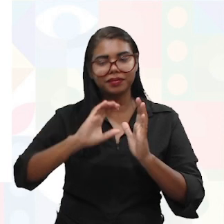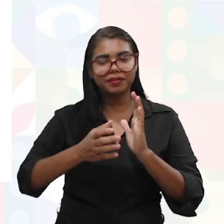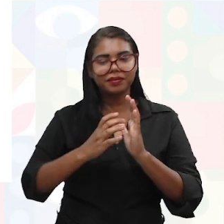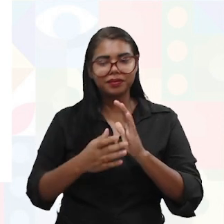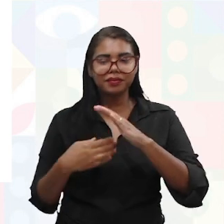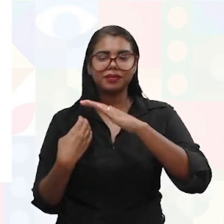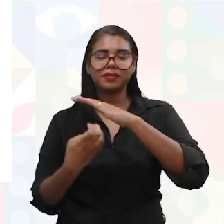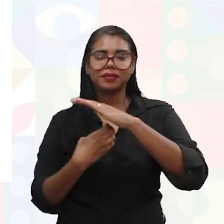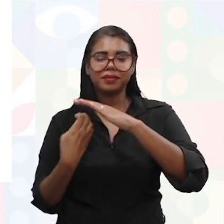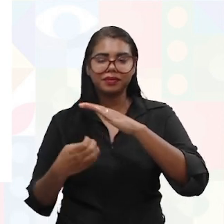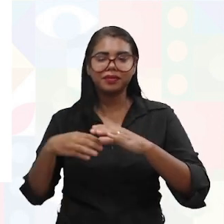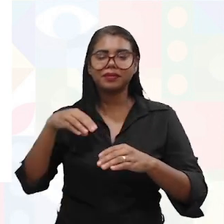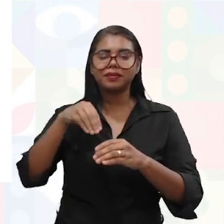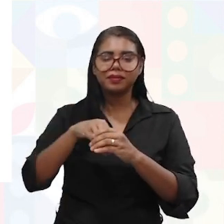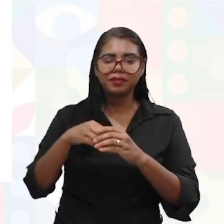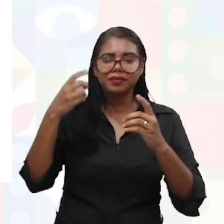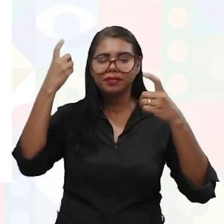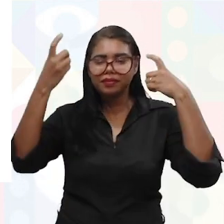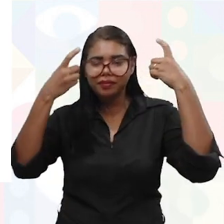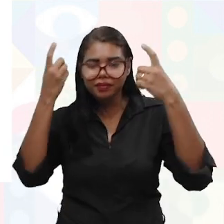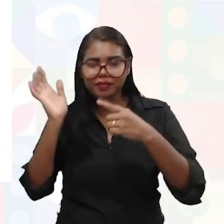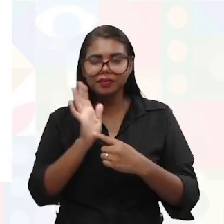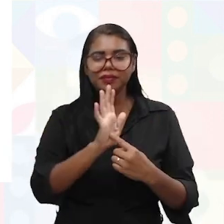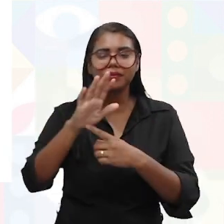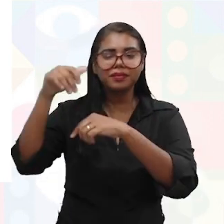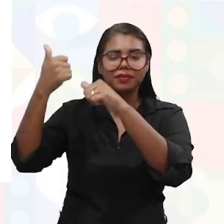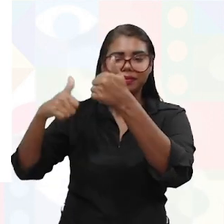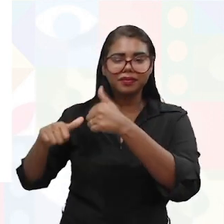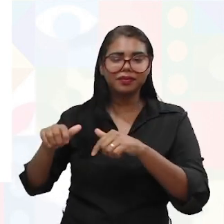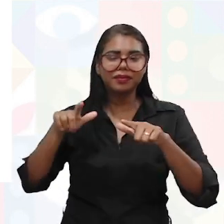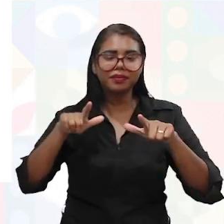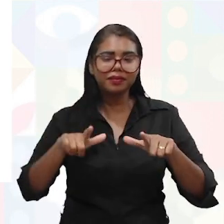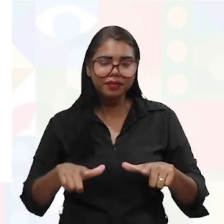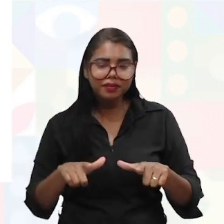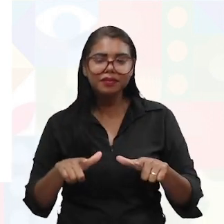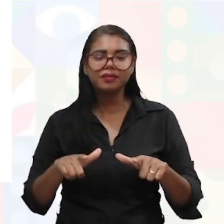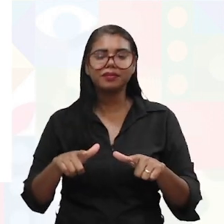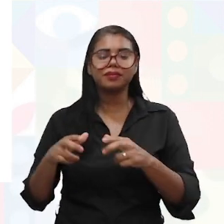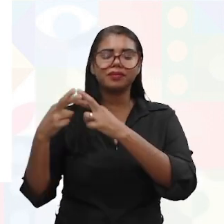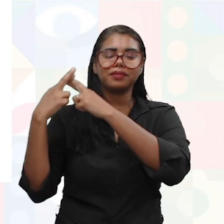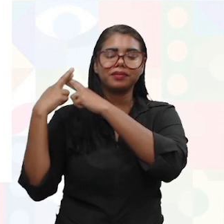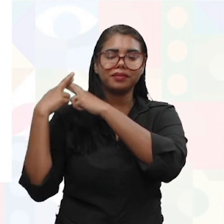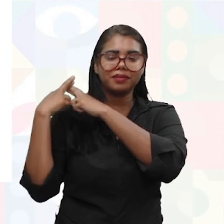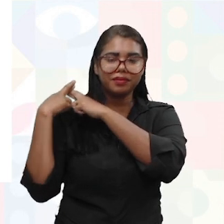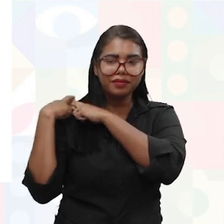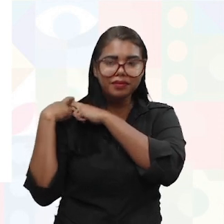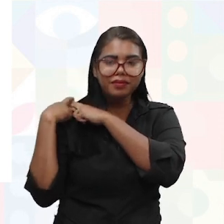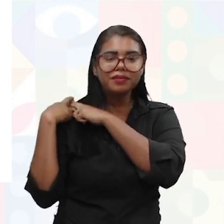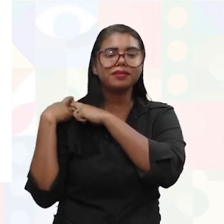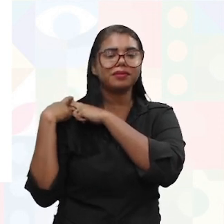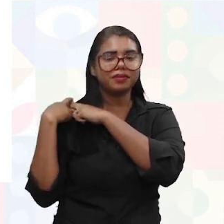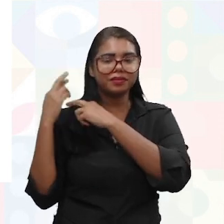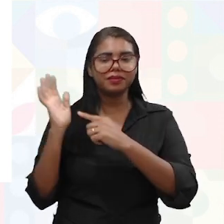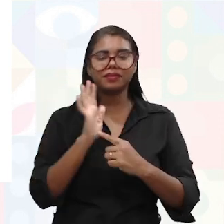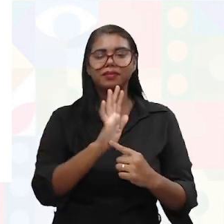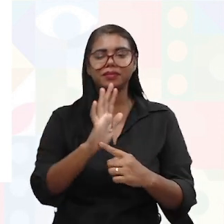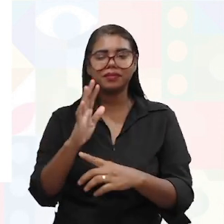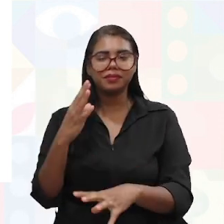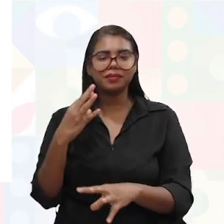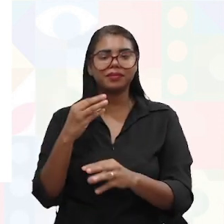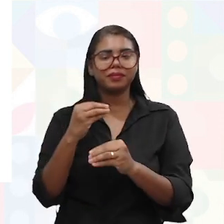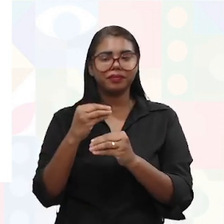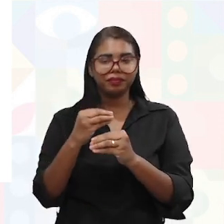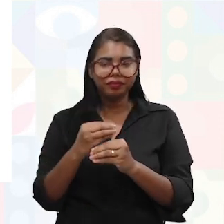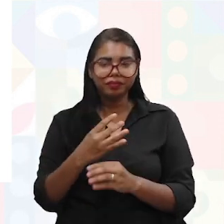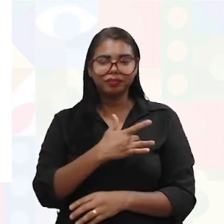da sua empresa então a segurança no ambiente de trabalho desempenha um papel de extrema relevância especialmente No que diz